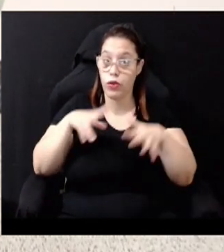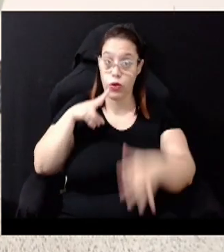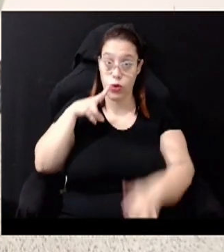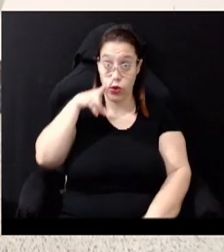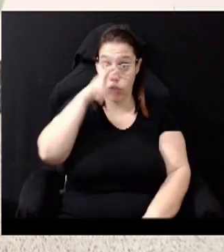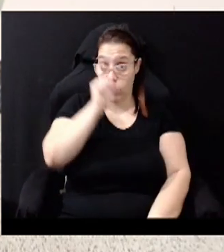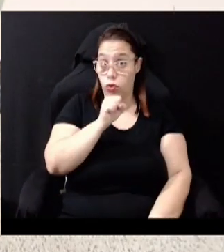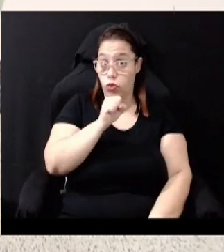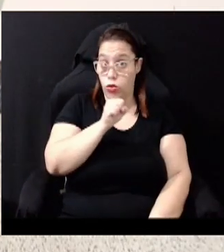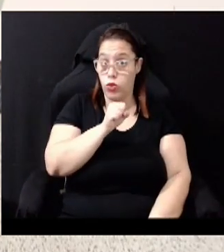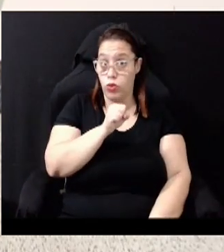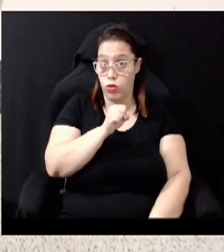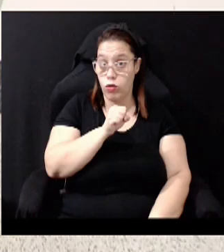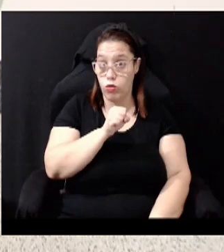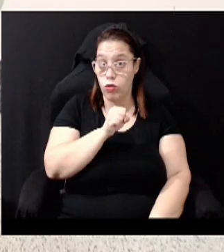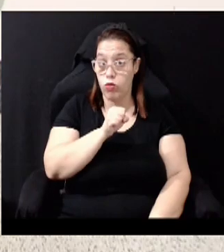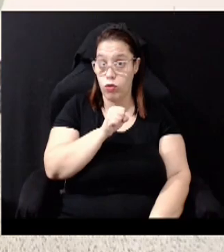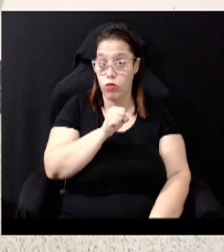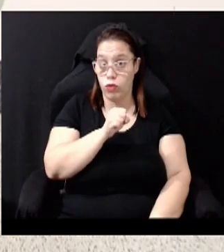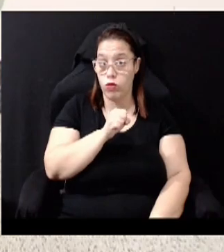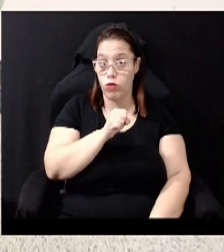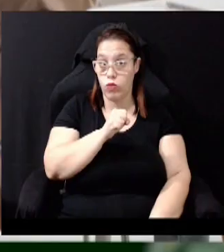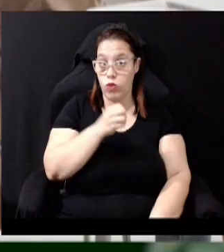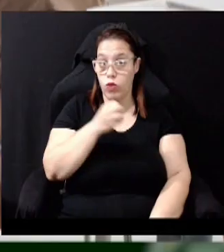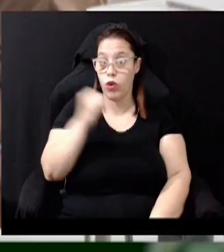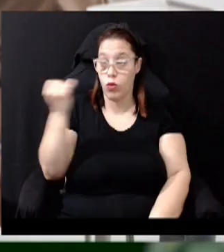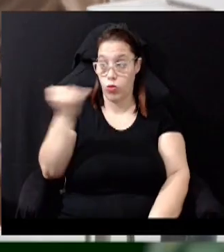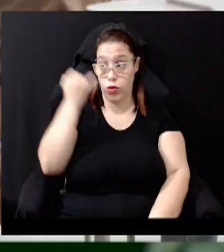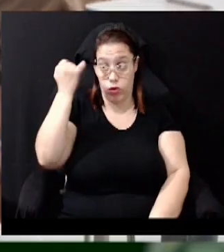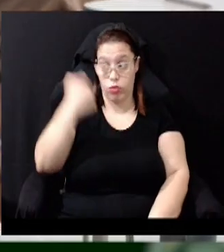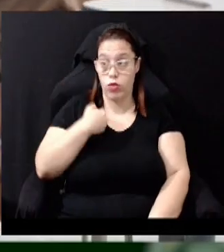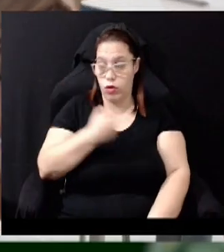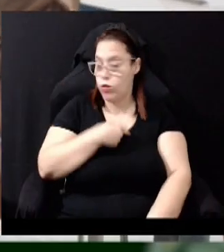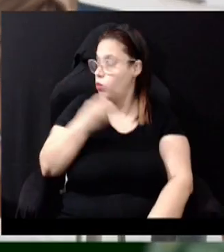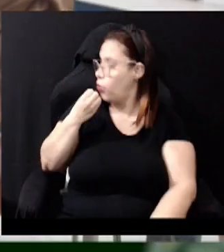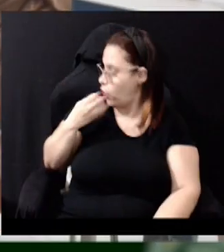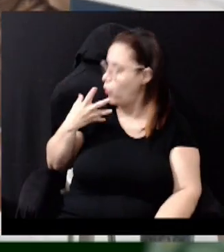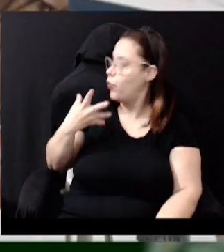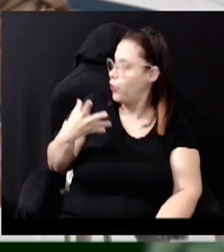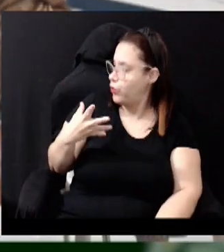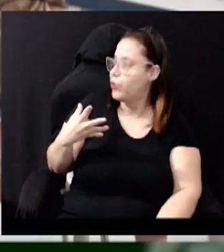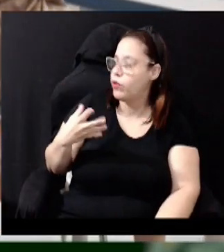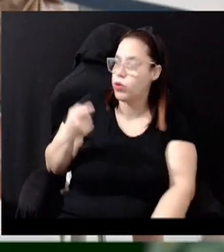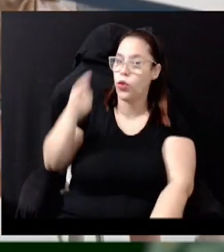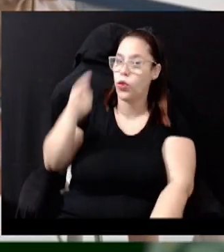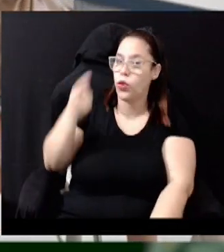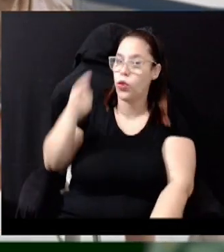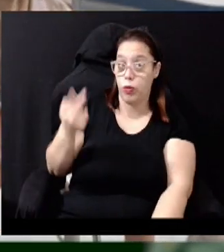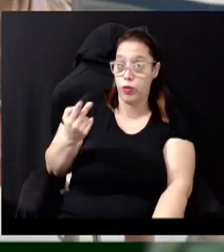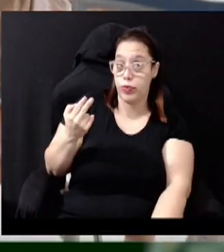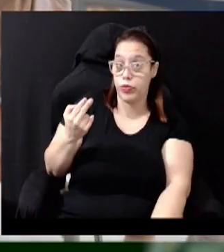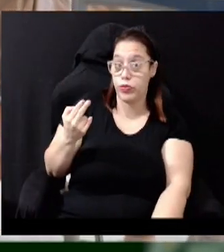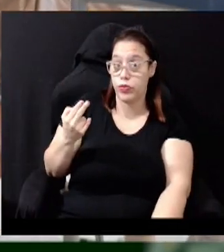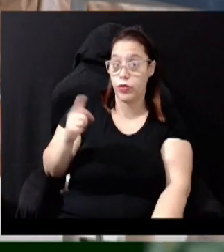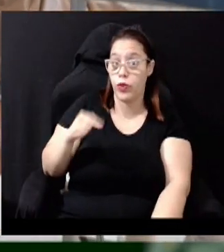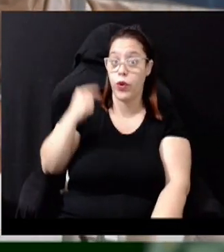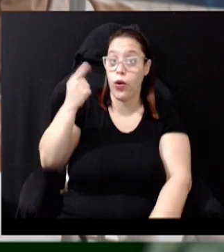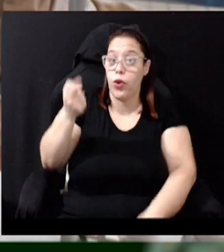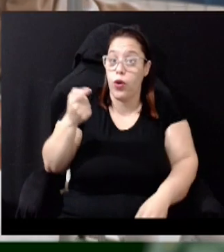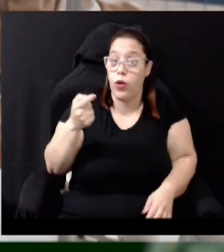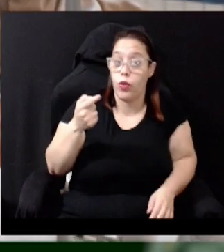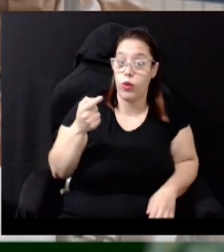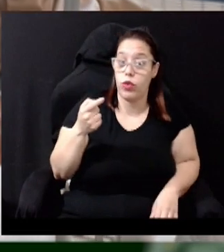todos os níveis. Então isso vai ser muito importante para a gente. Boa. Eu penso como você, mas vamos para o outro lado da moeda, Sim.